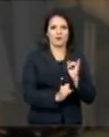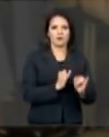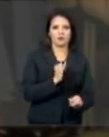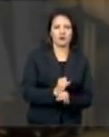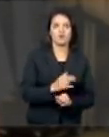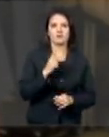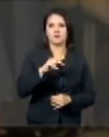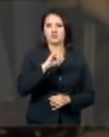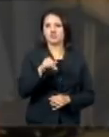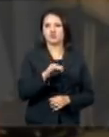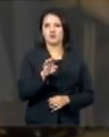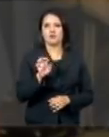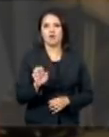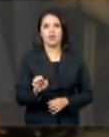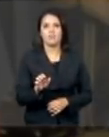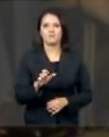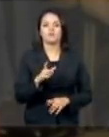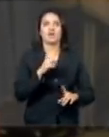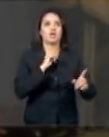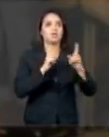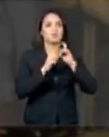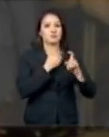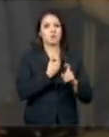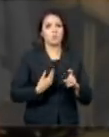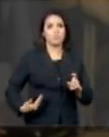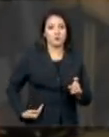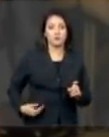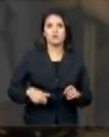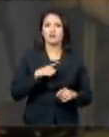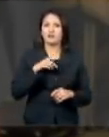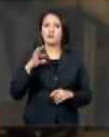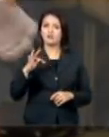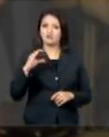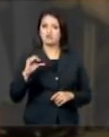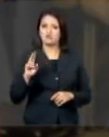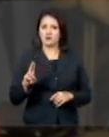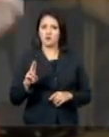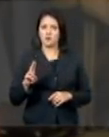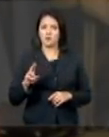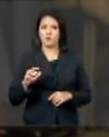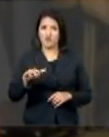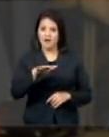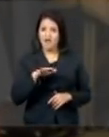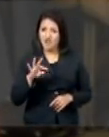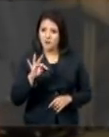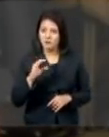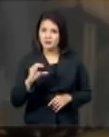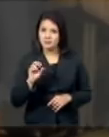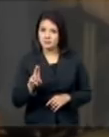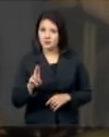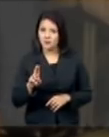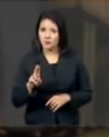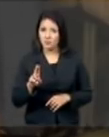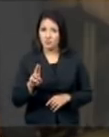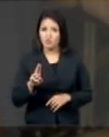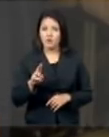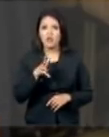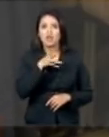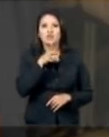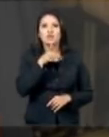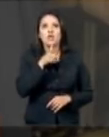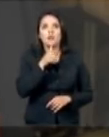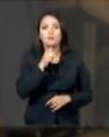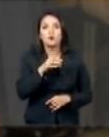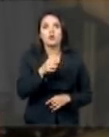que a administração pública que o tribunal de contas não é que o órgão auxiliar do poder legislativo demore às vezes